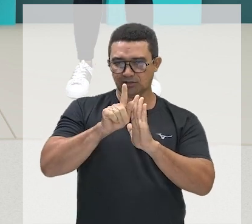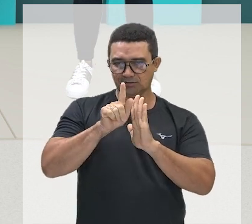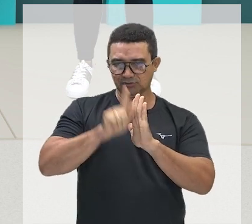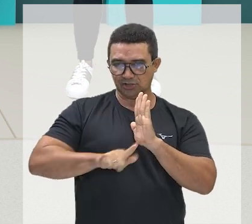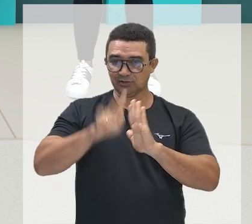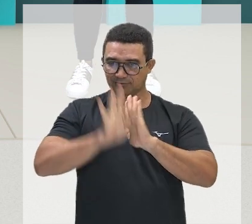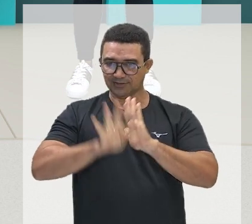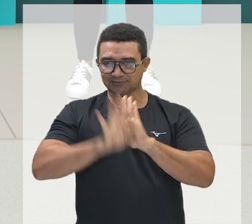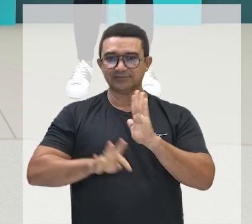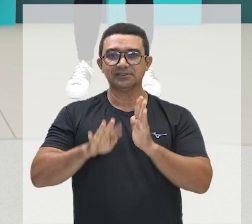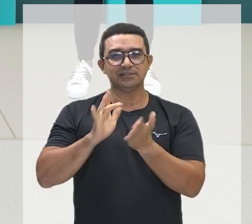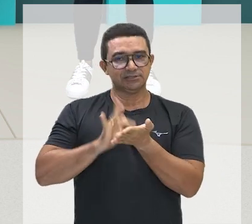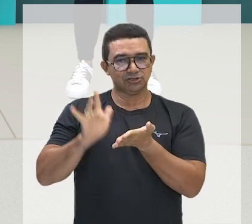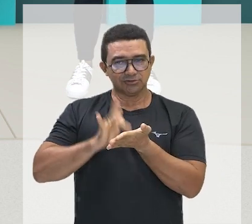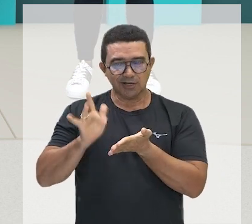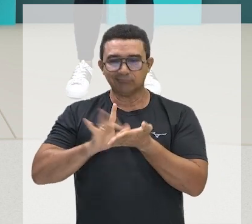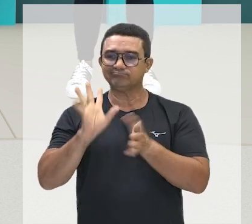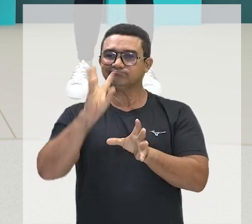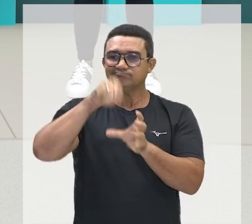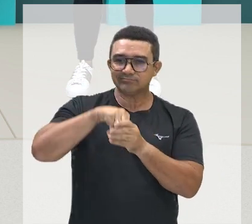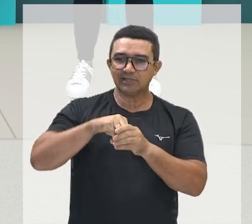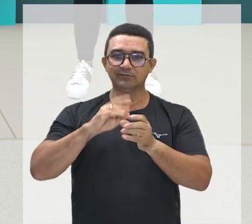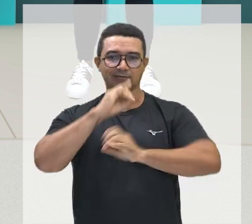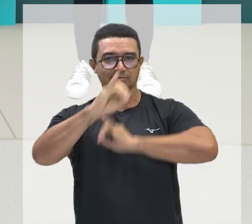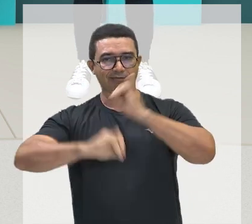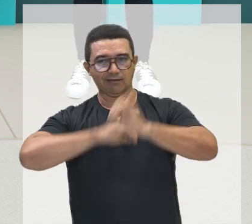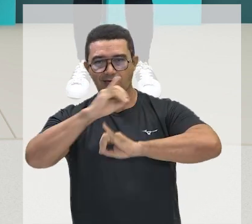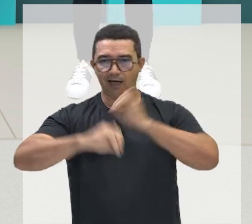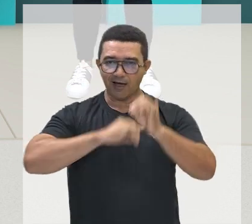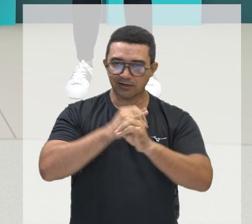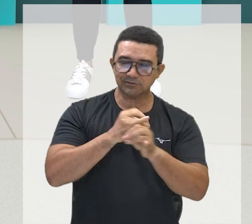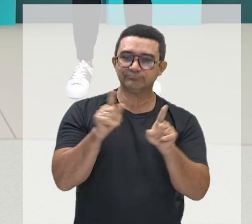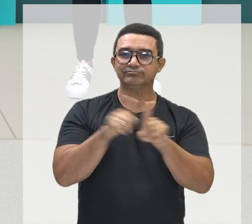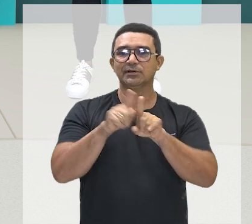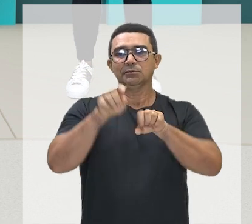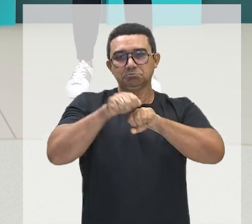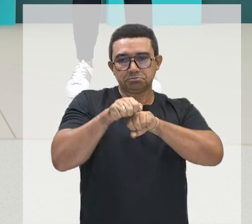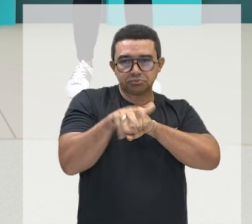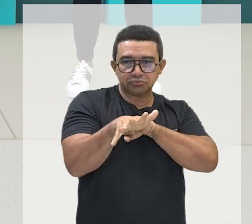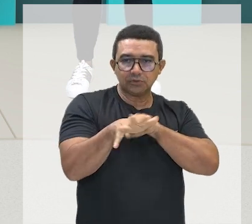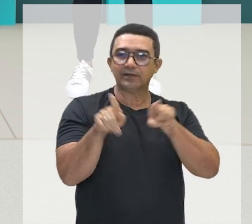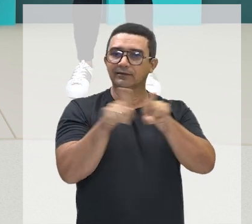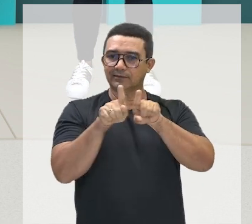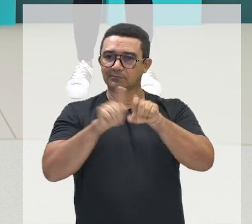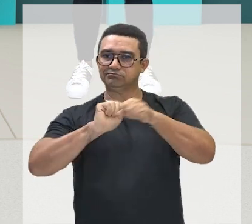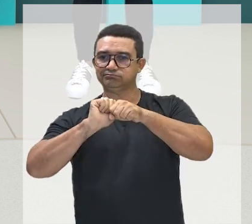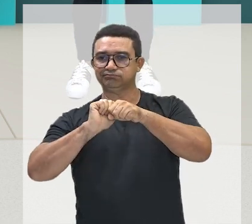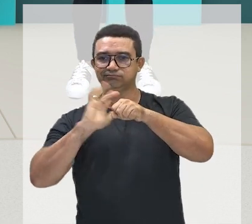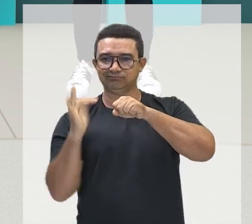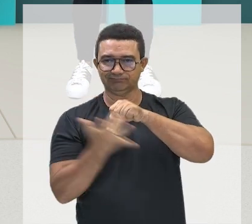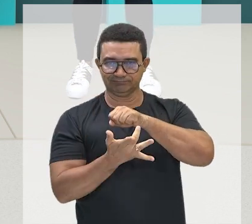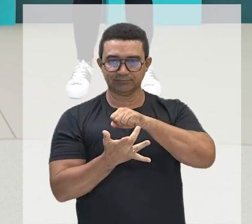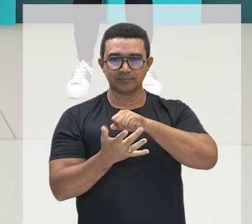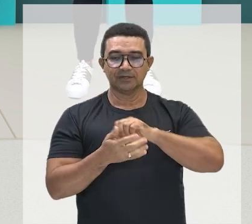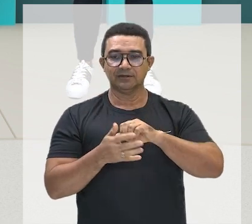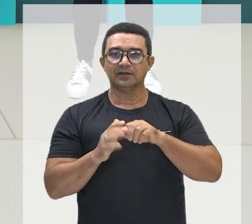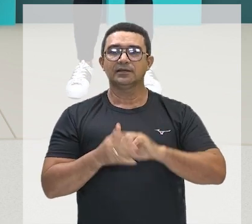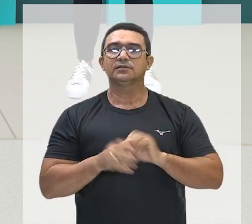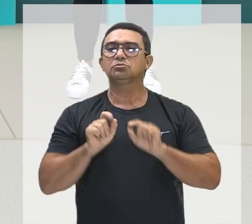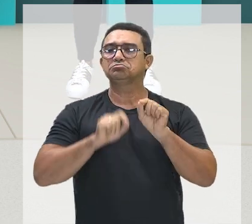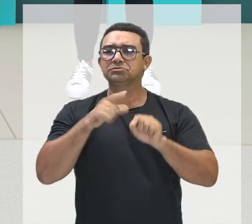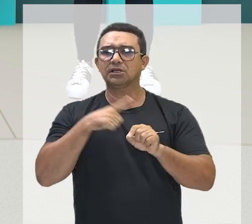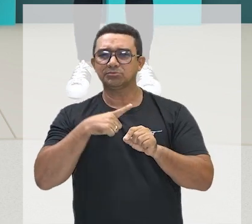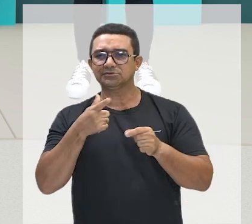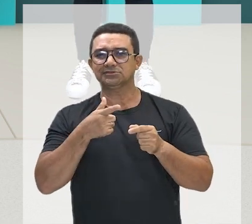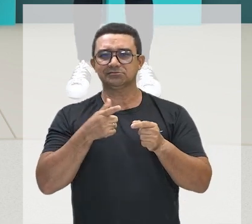na internet, nas mídias sociais e que nós temos acesso 24 horas aí,